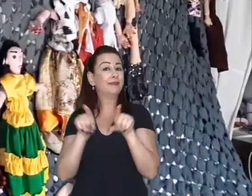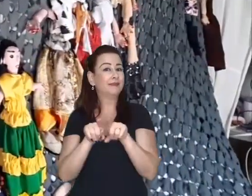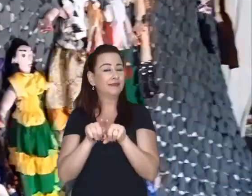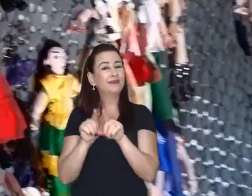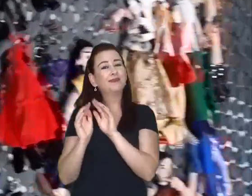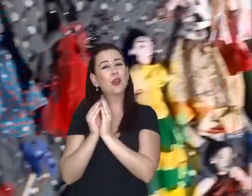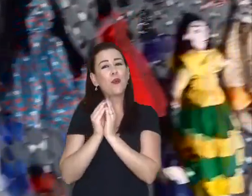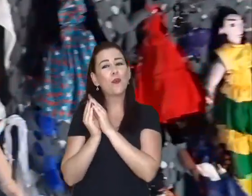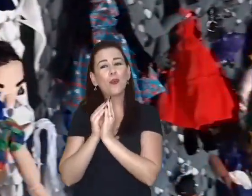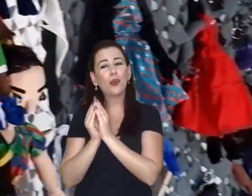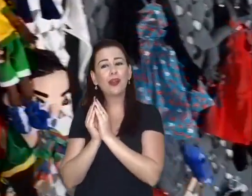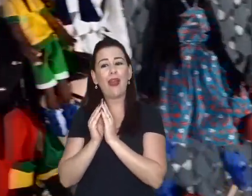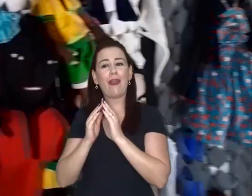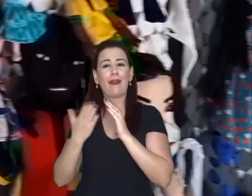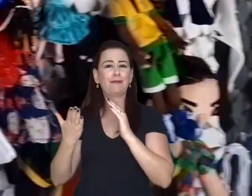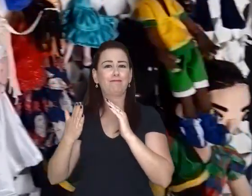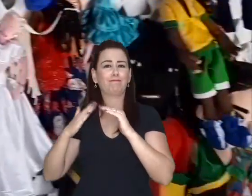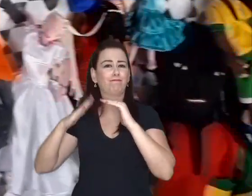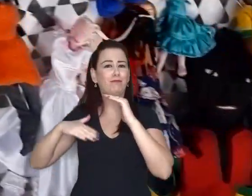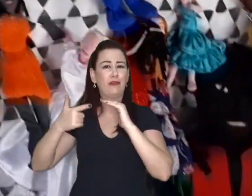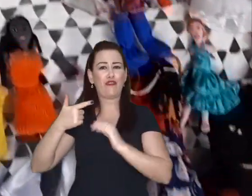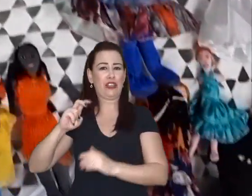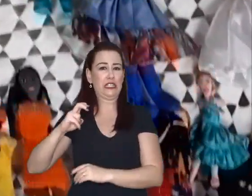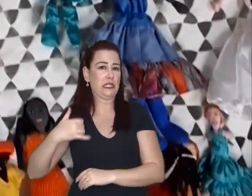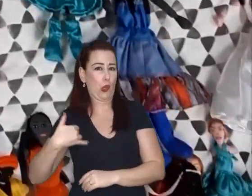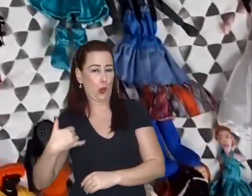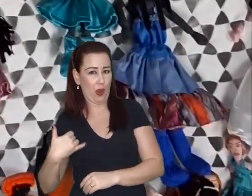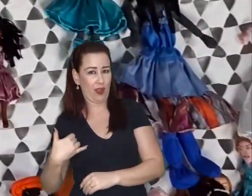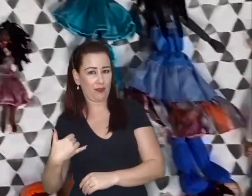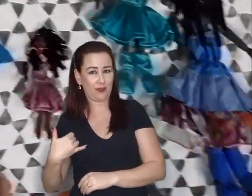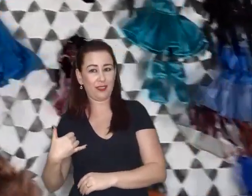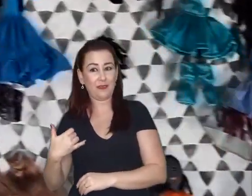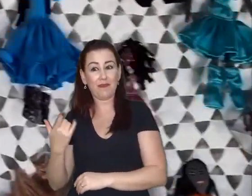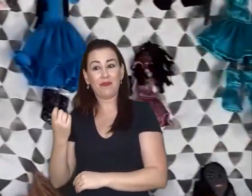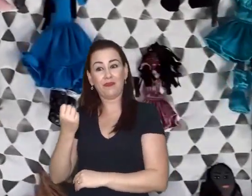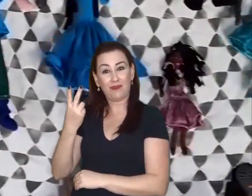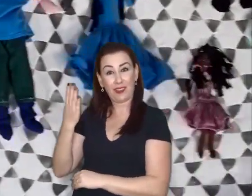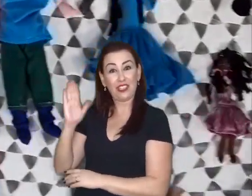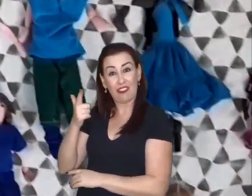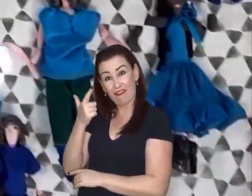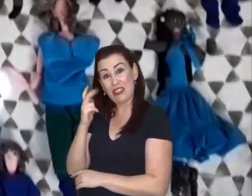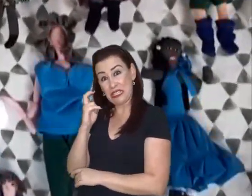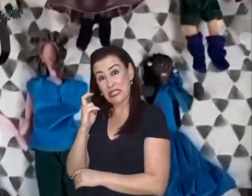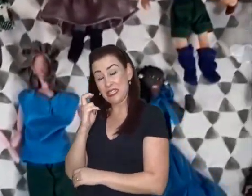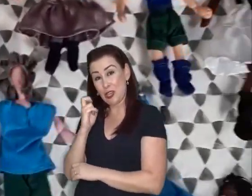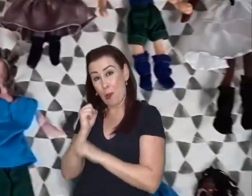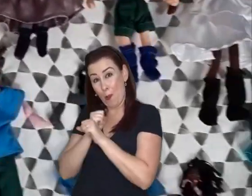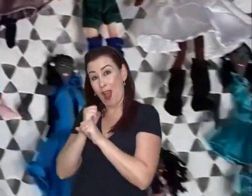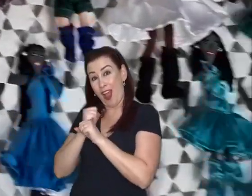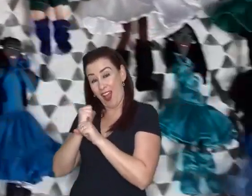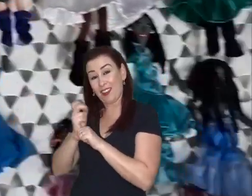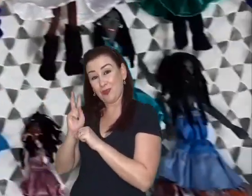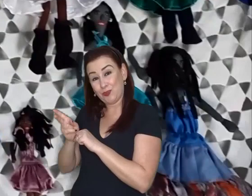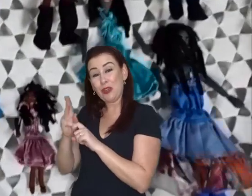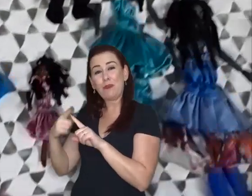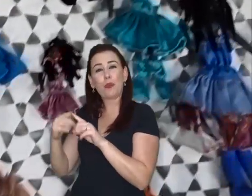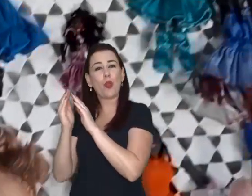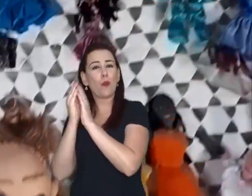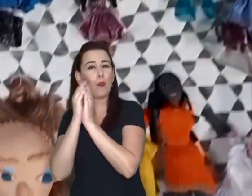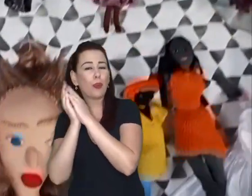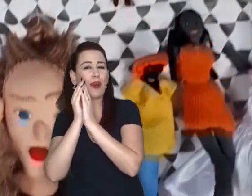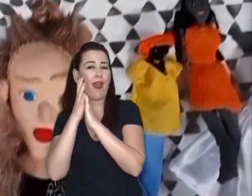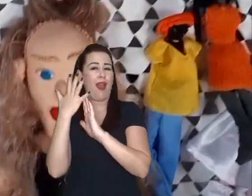tem mais até de 25 anos. Porque ao longo desse tempo, minhas bonecas, minhas artes que